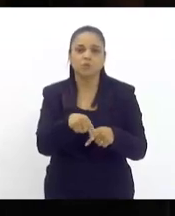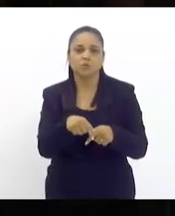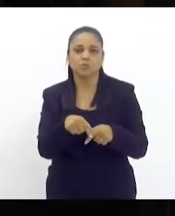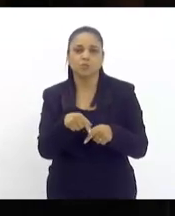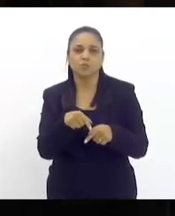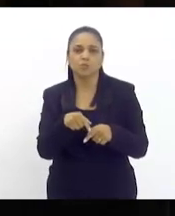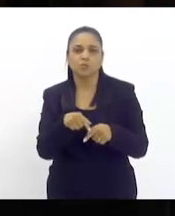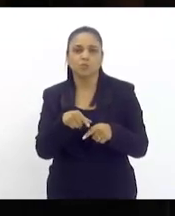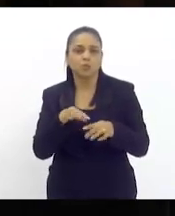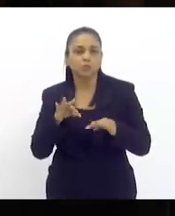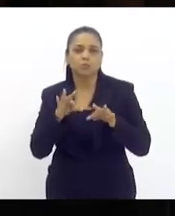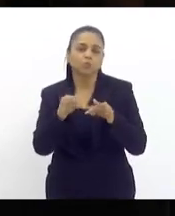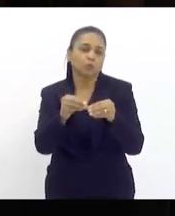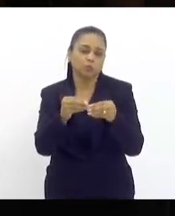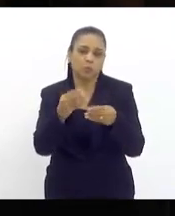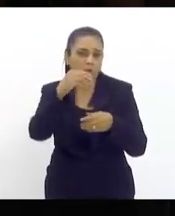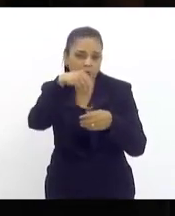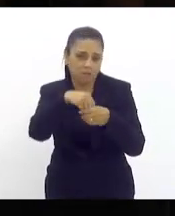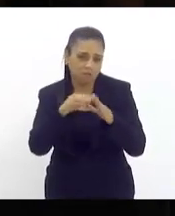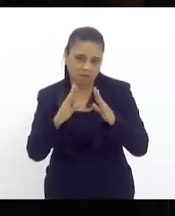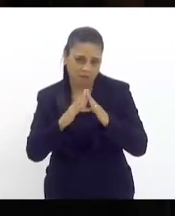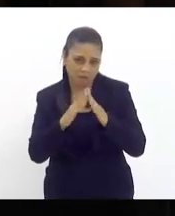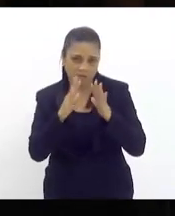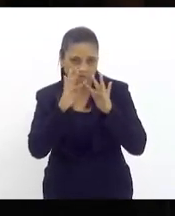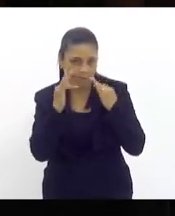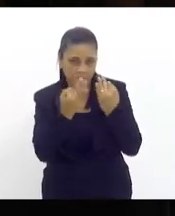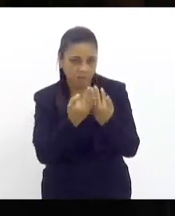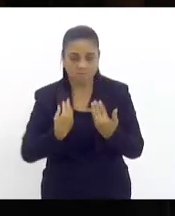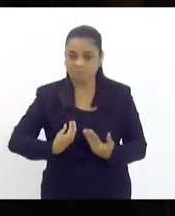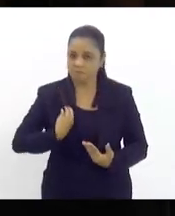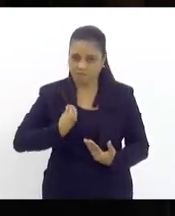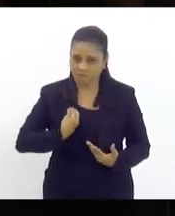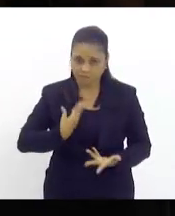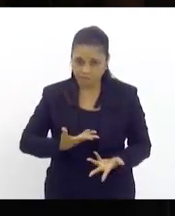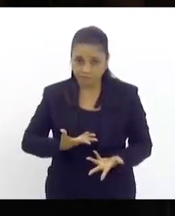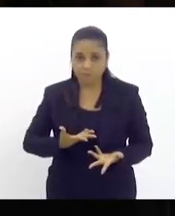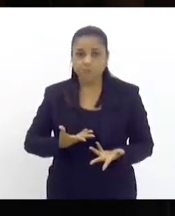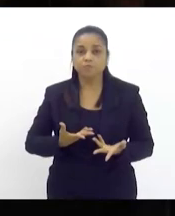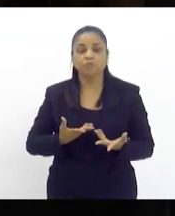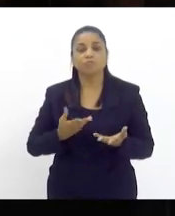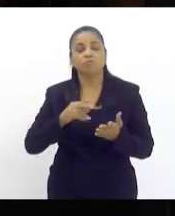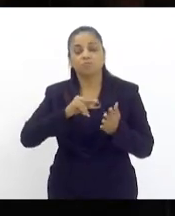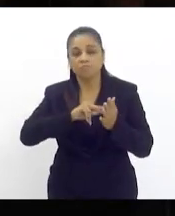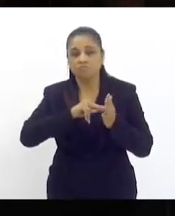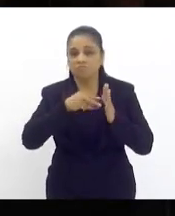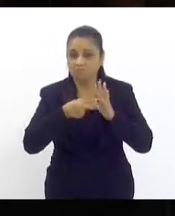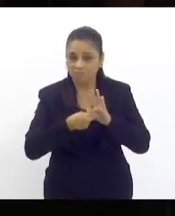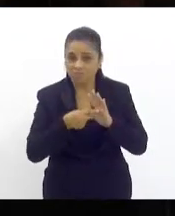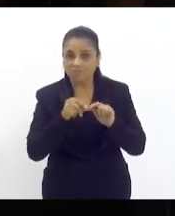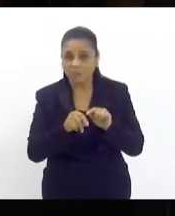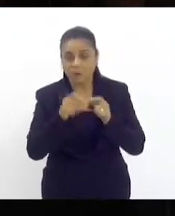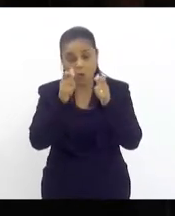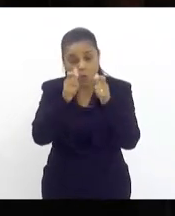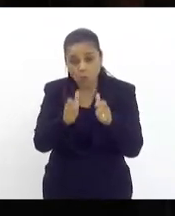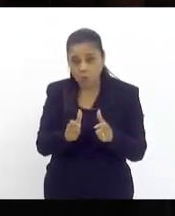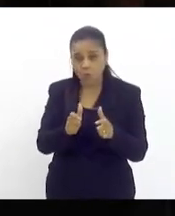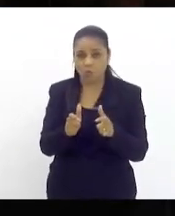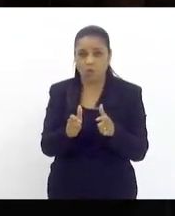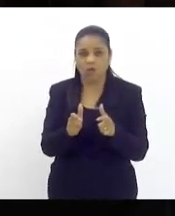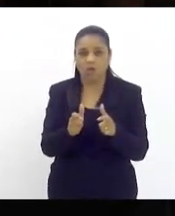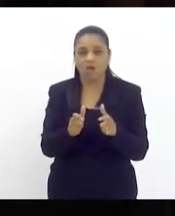trazem toda a infraestrutura possível para sua sobrevivência Então nesse sentido um outro lugar que